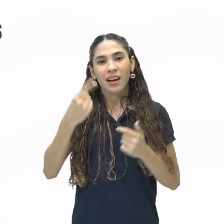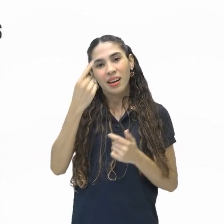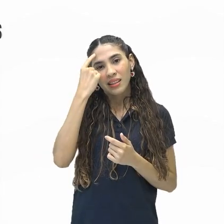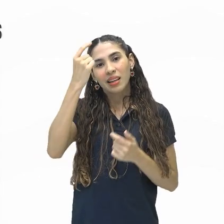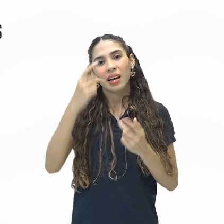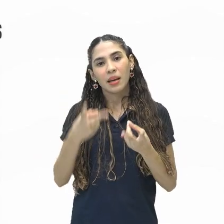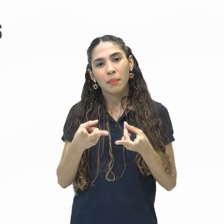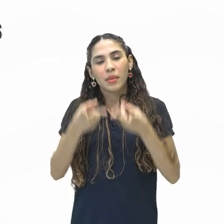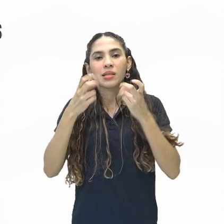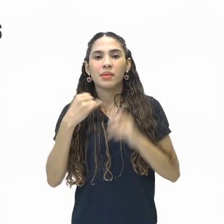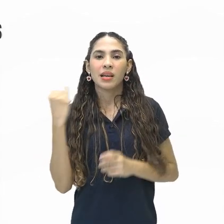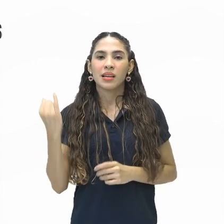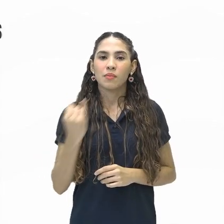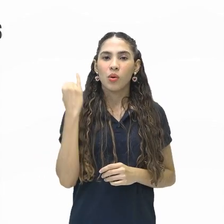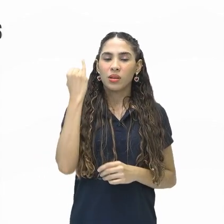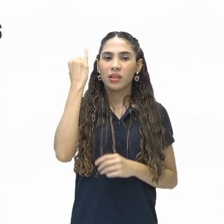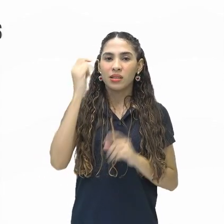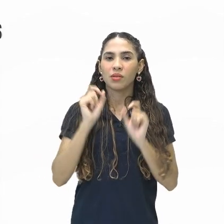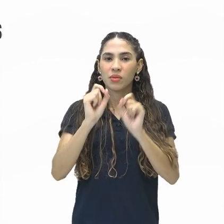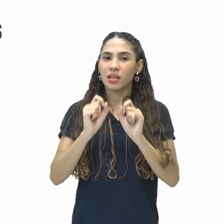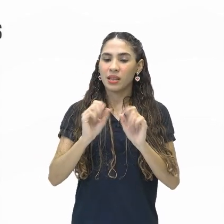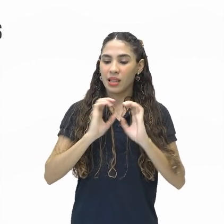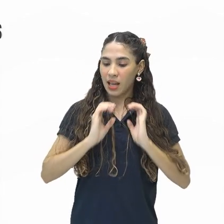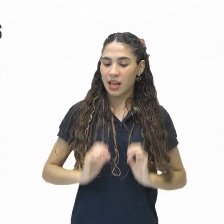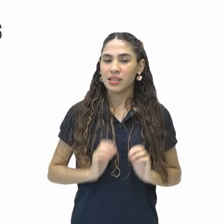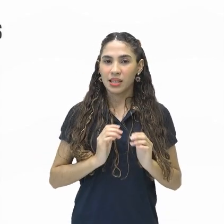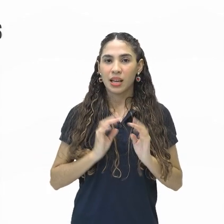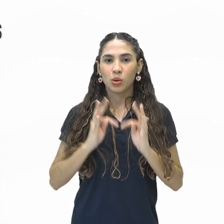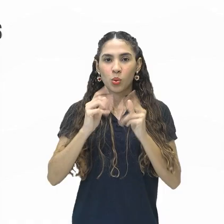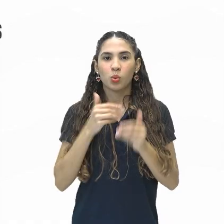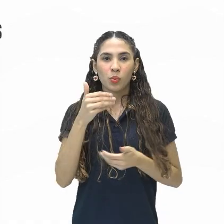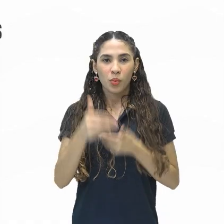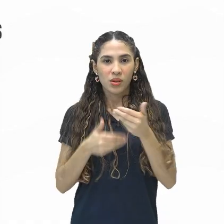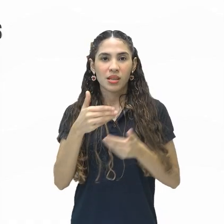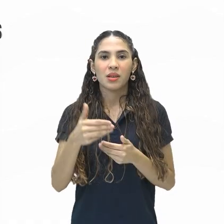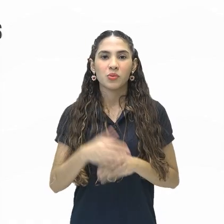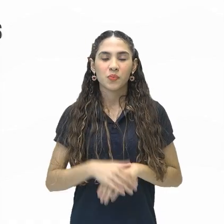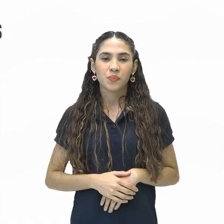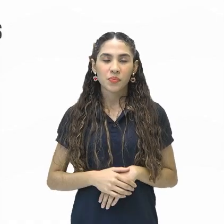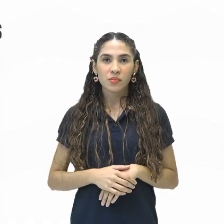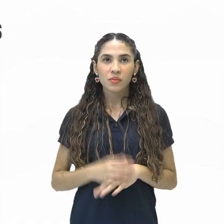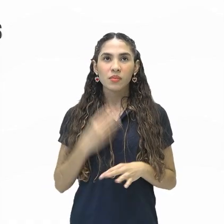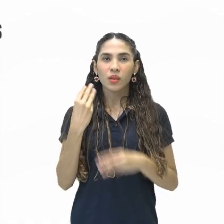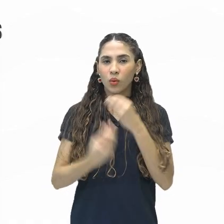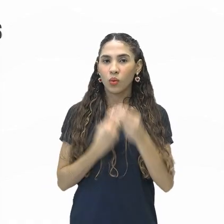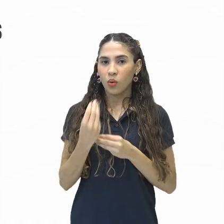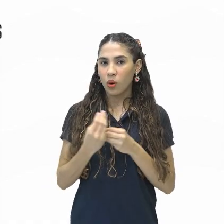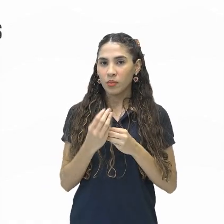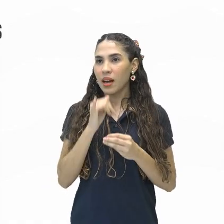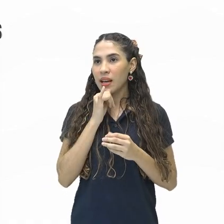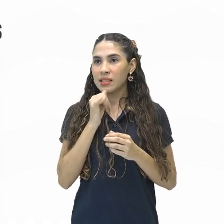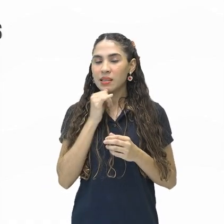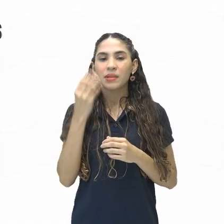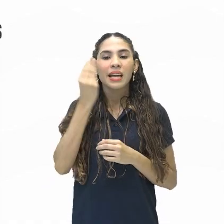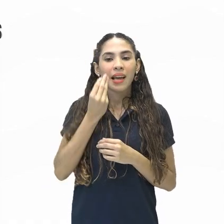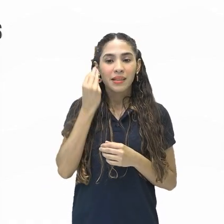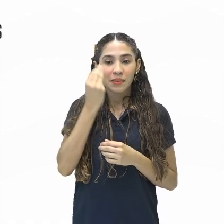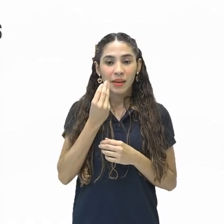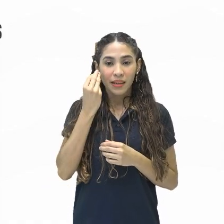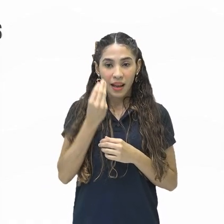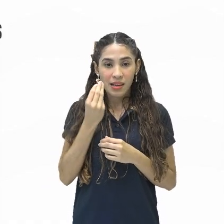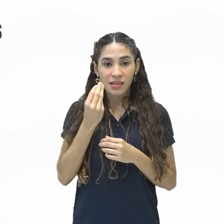perceber a importância da ética nesse processo todo aí, tá? Como que essas